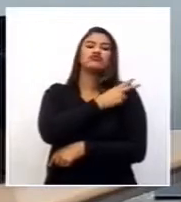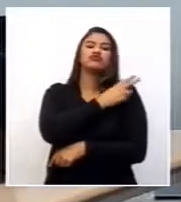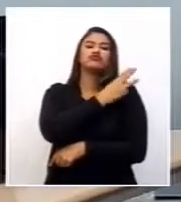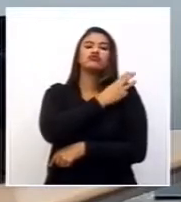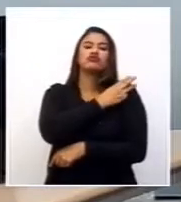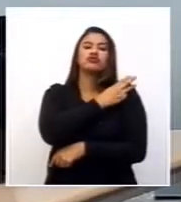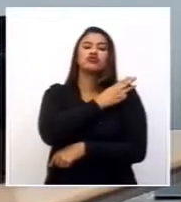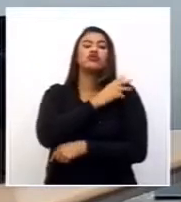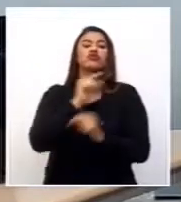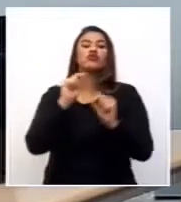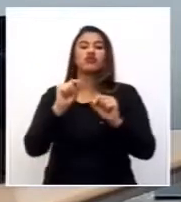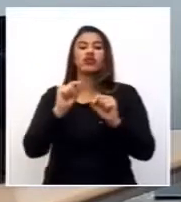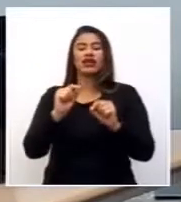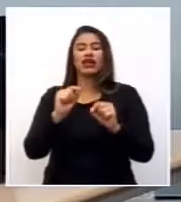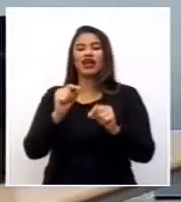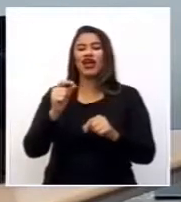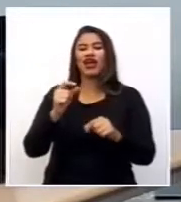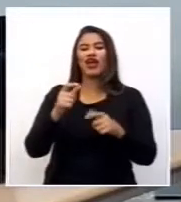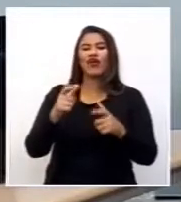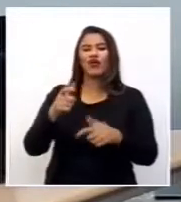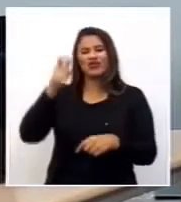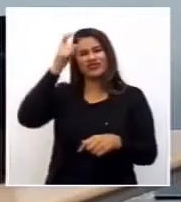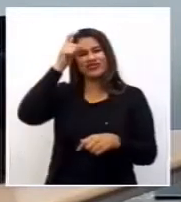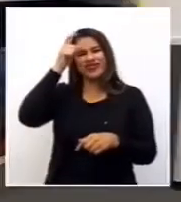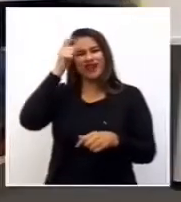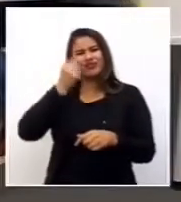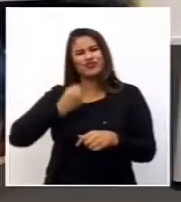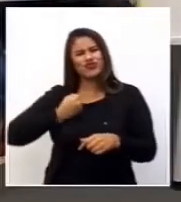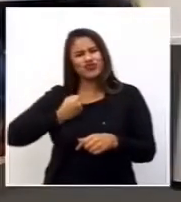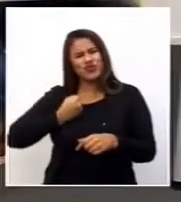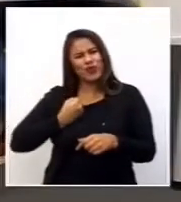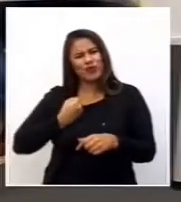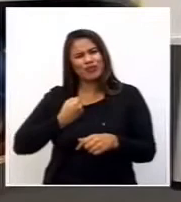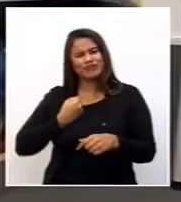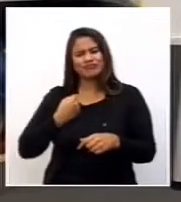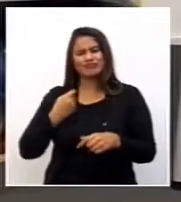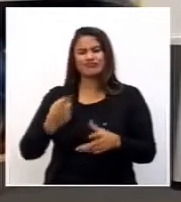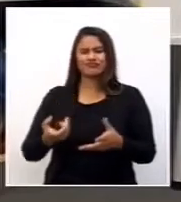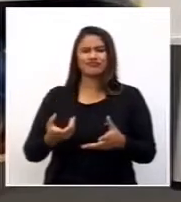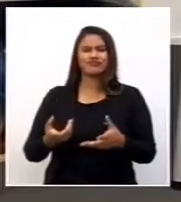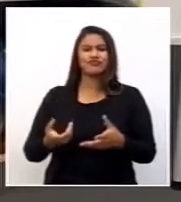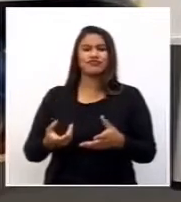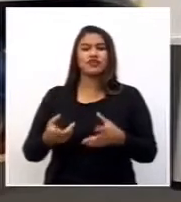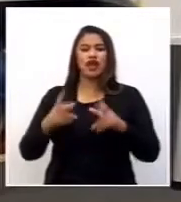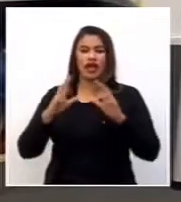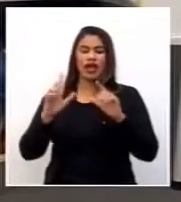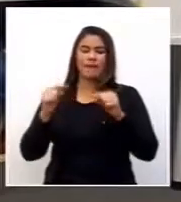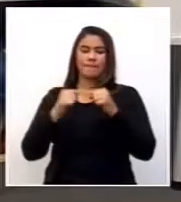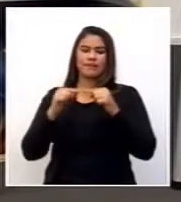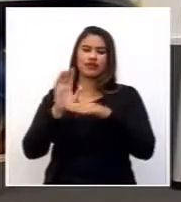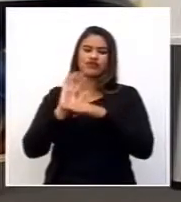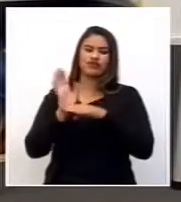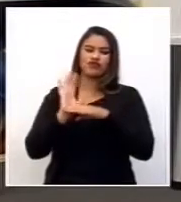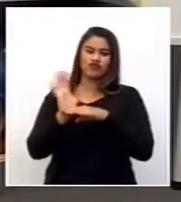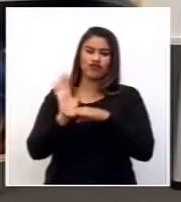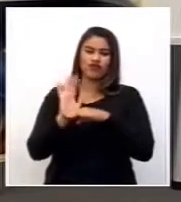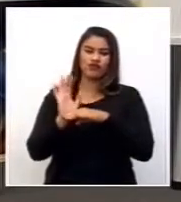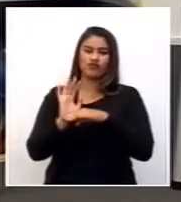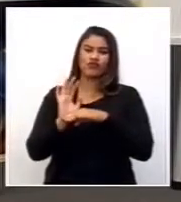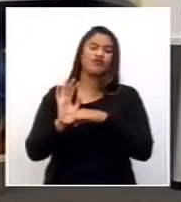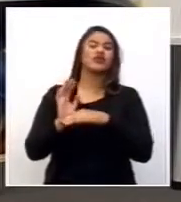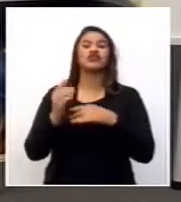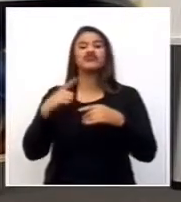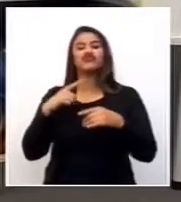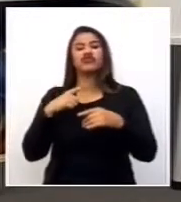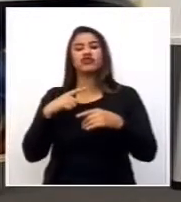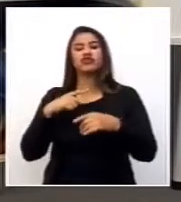O Diabo dos Números, né? Que aí é muito bacana, exatamente, que é assim, que é os contos, né, por sonhos, né? Contos assim